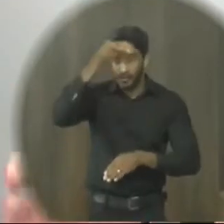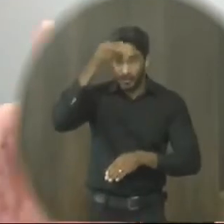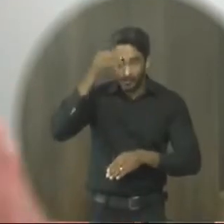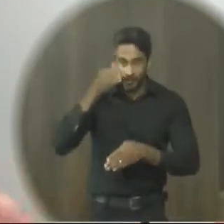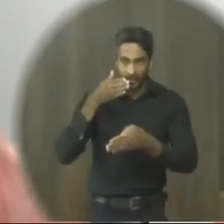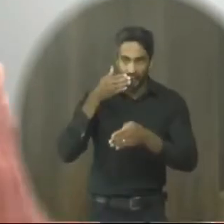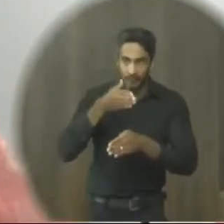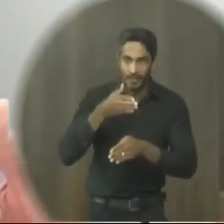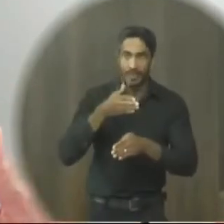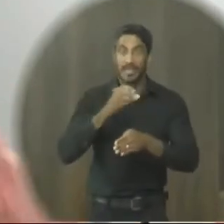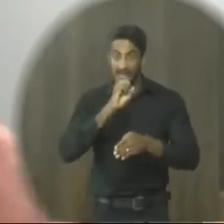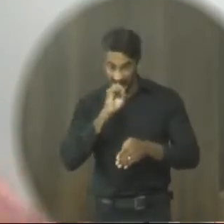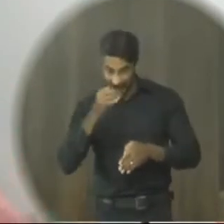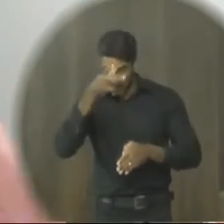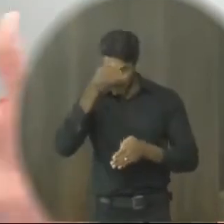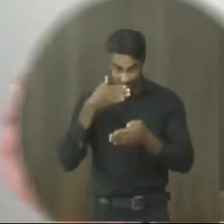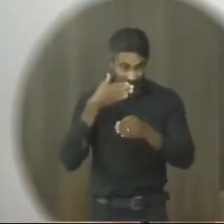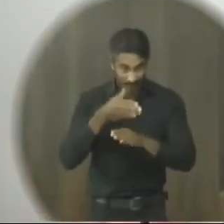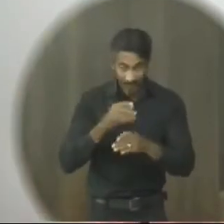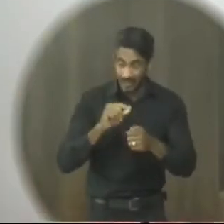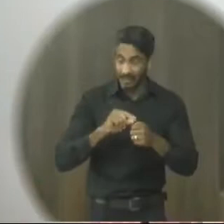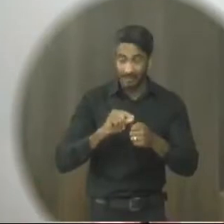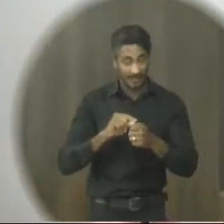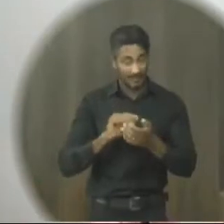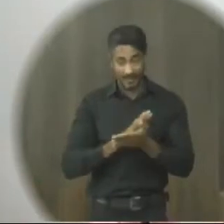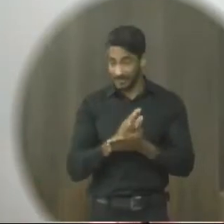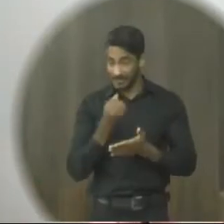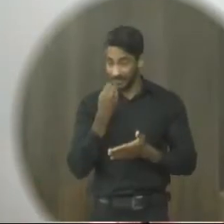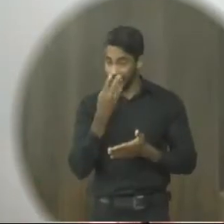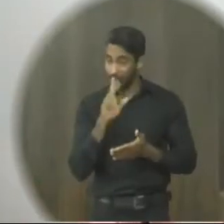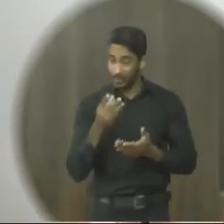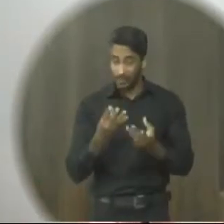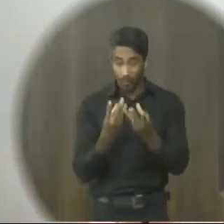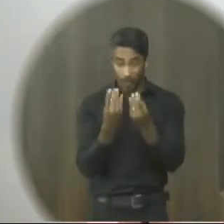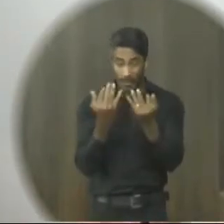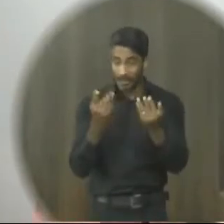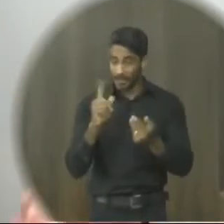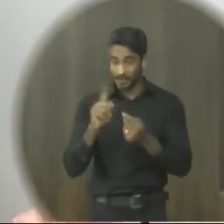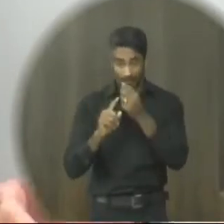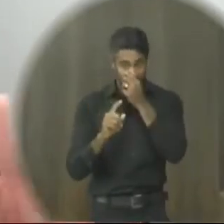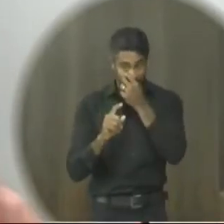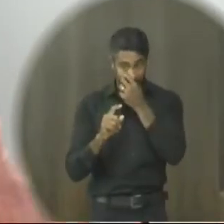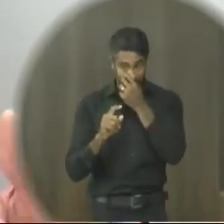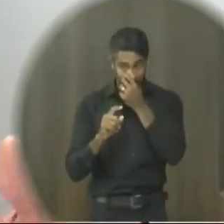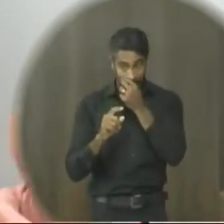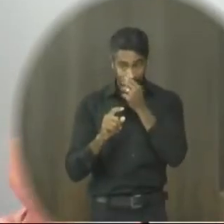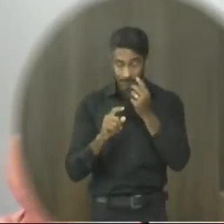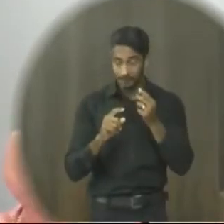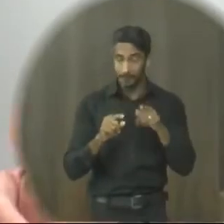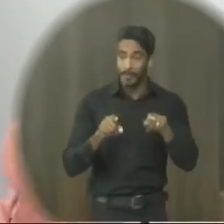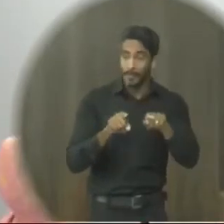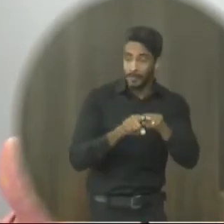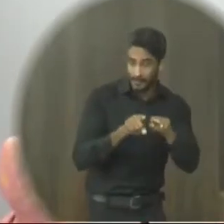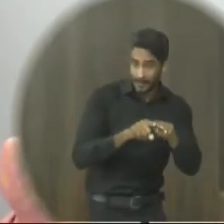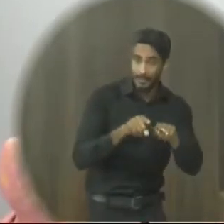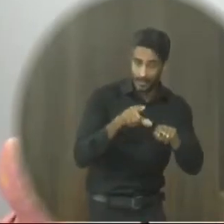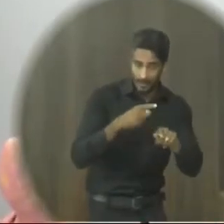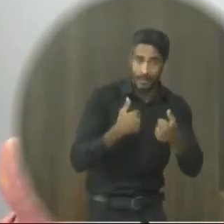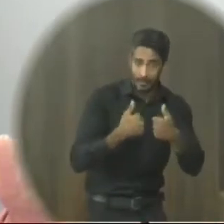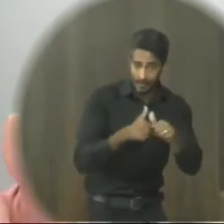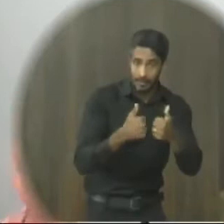for? É, realmente está fazendo uma estrada, não está ficando de boa qualidade. A mata dentro da cama também, onde é que passa